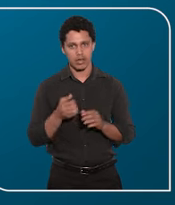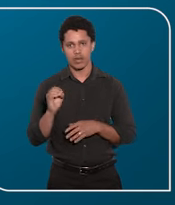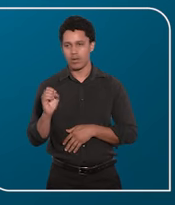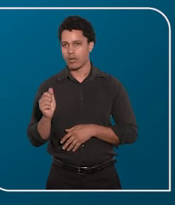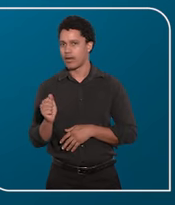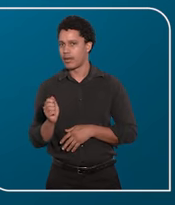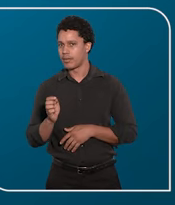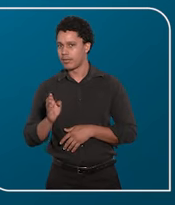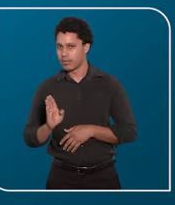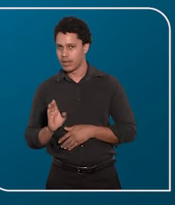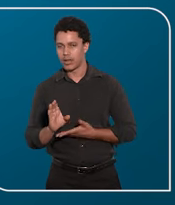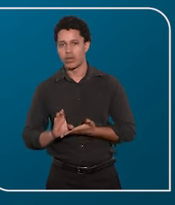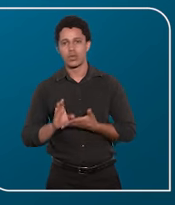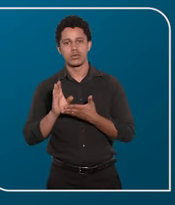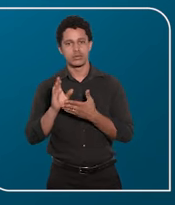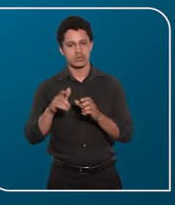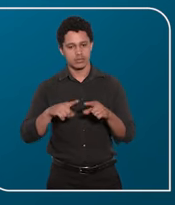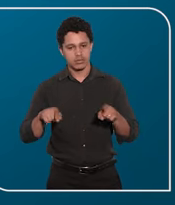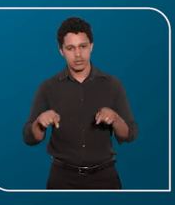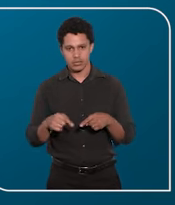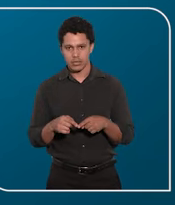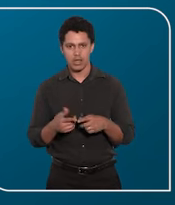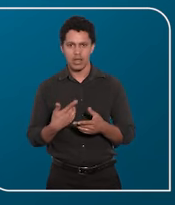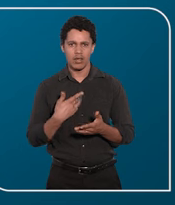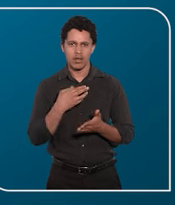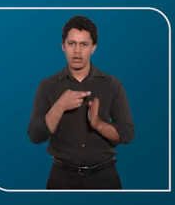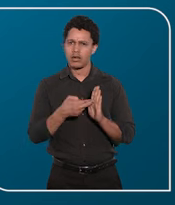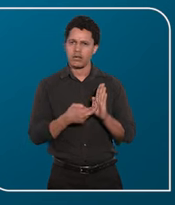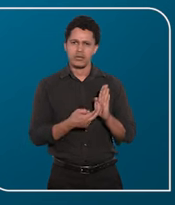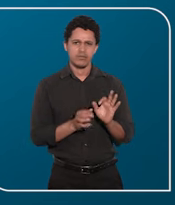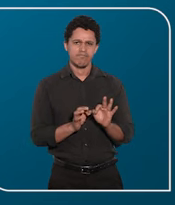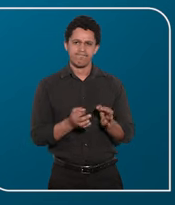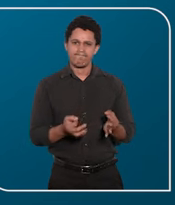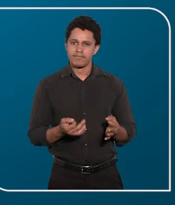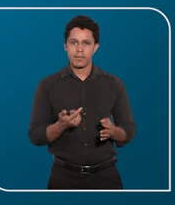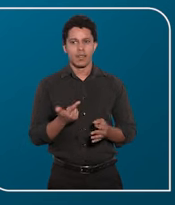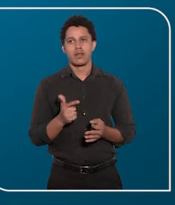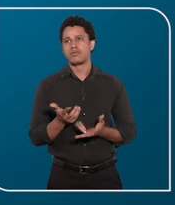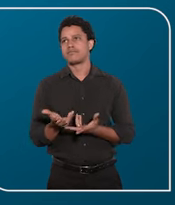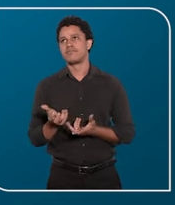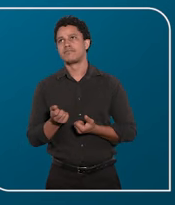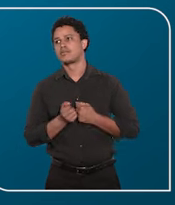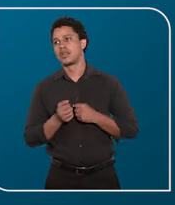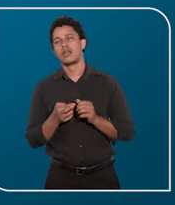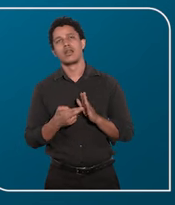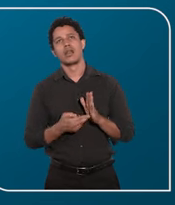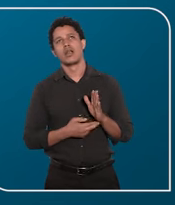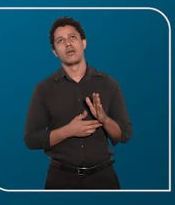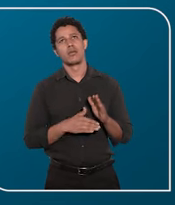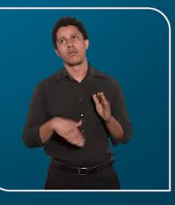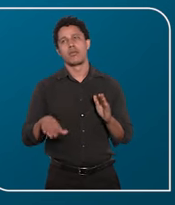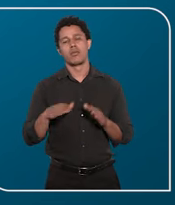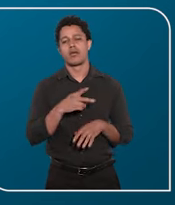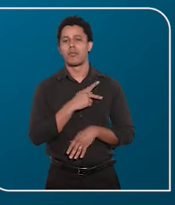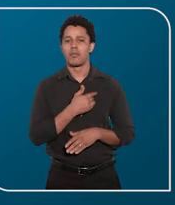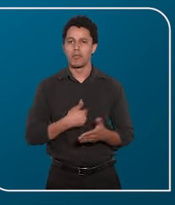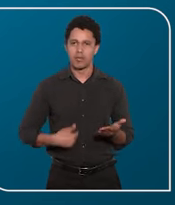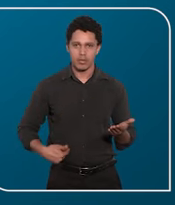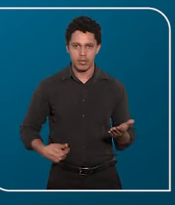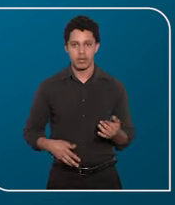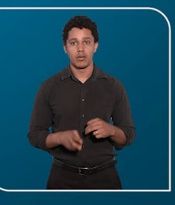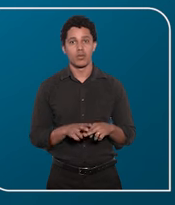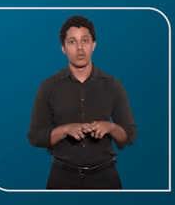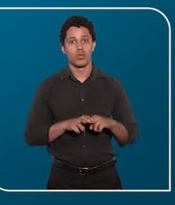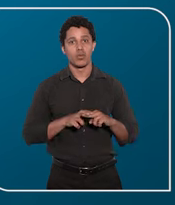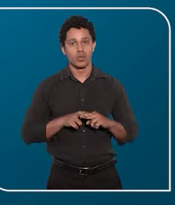enquanto conselho de classe, é um regime sui generis, ou seja, ele não tem e não recebe um regime de autarquia pública. E por conta